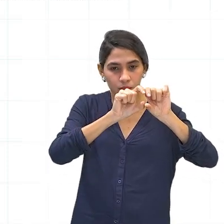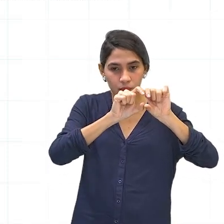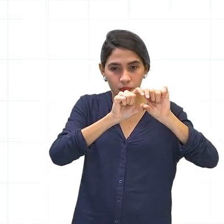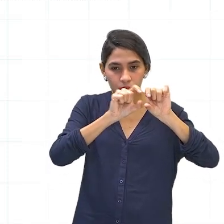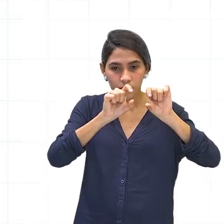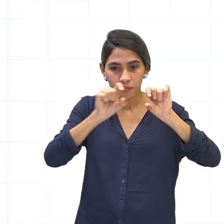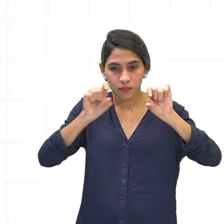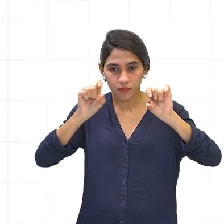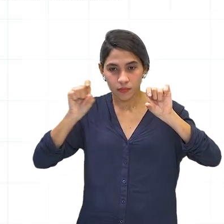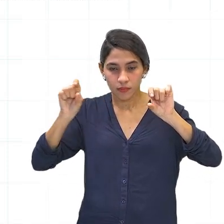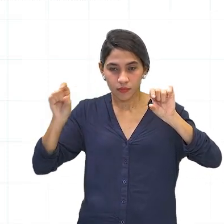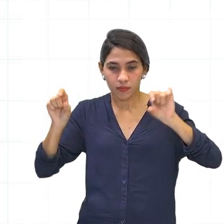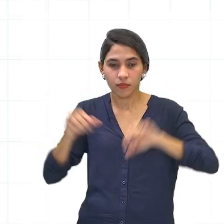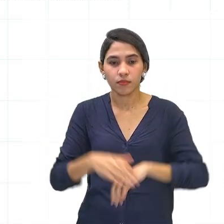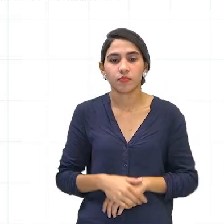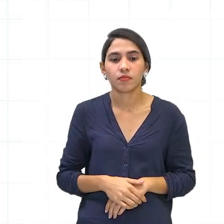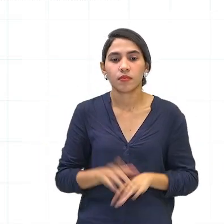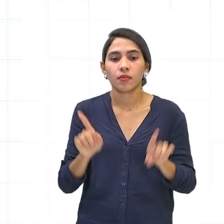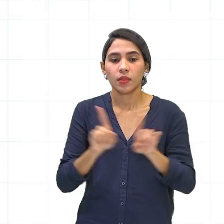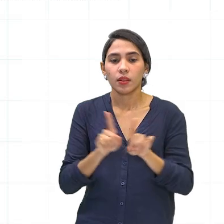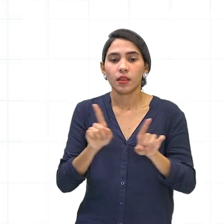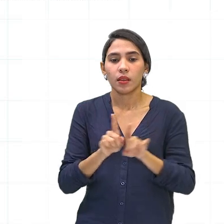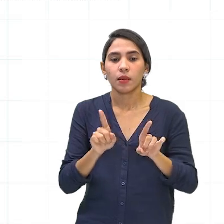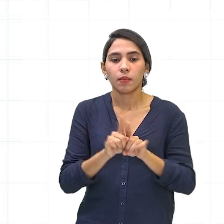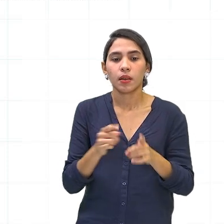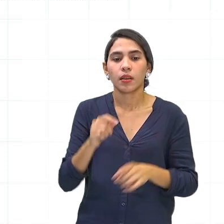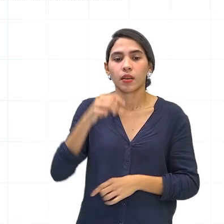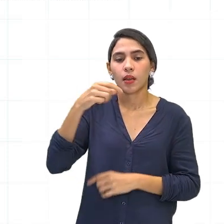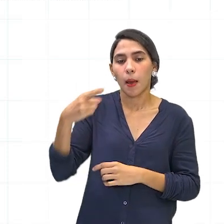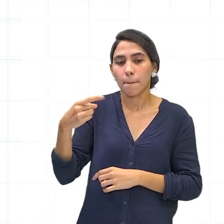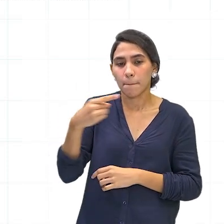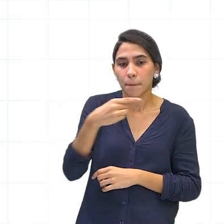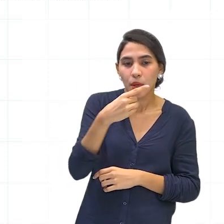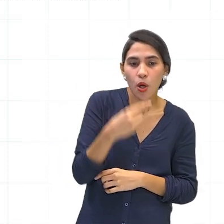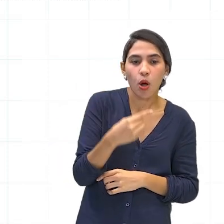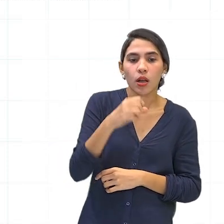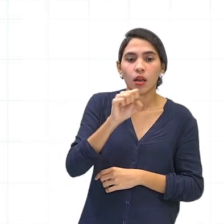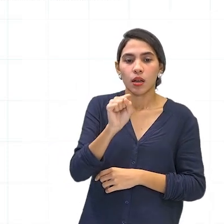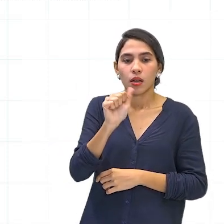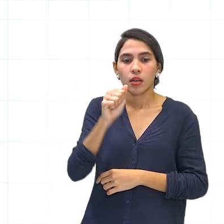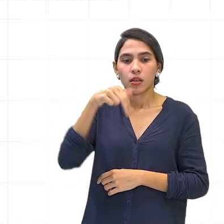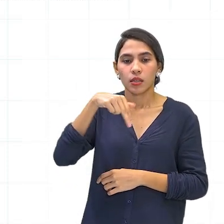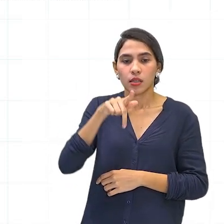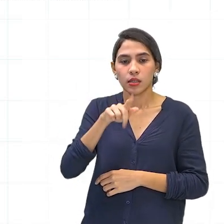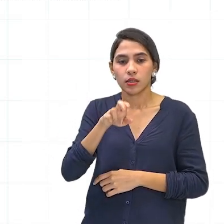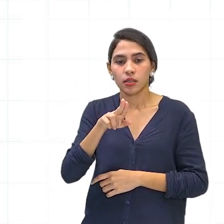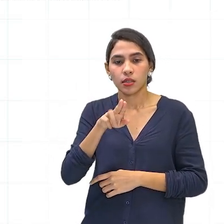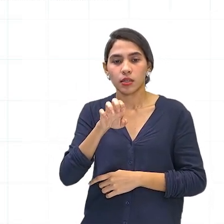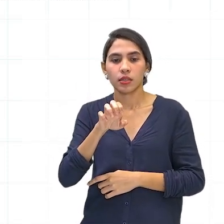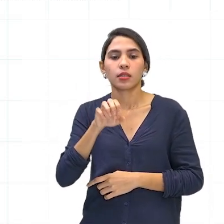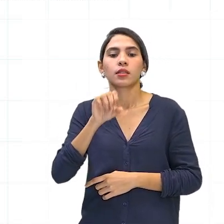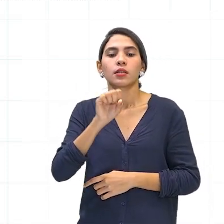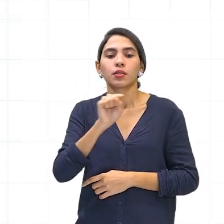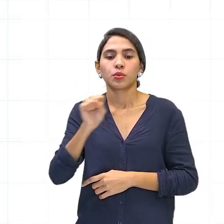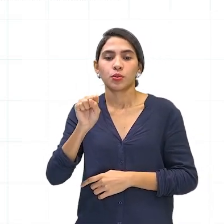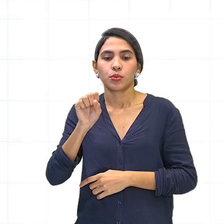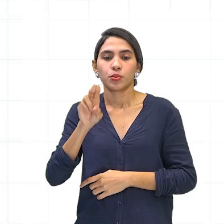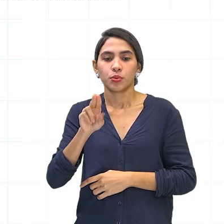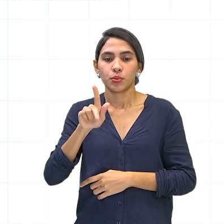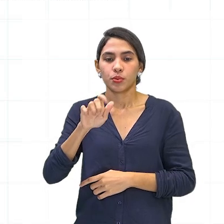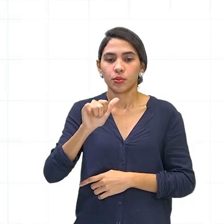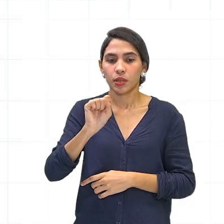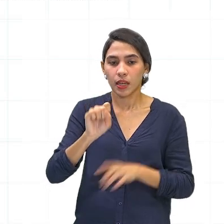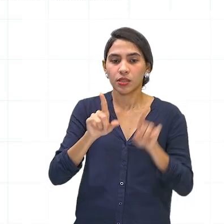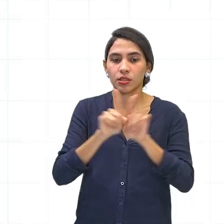desse animal. Inclui minhocas, sanguessugas e poliquetas marinhos e amplamente distribuído em ambientes aquáticos